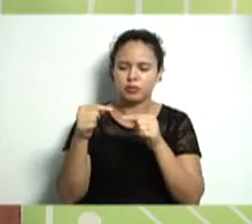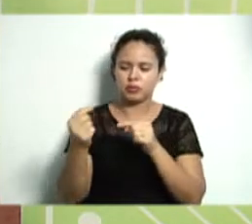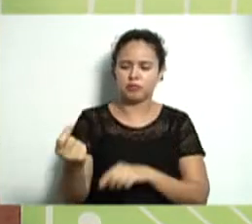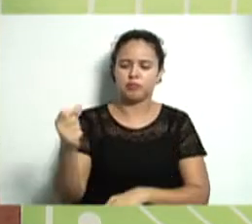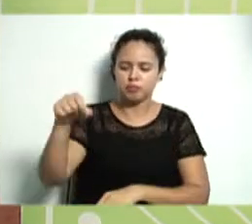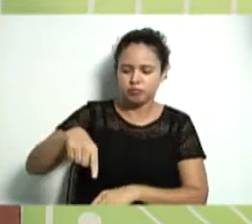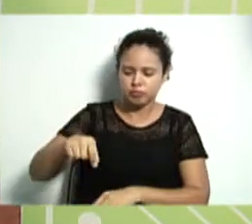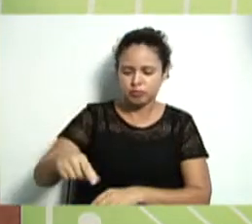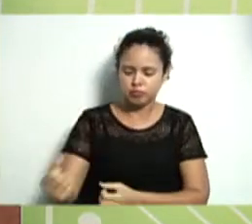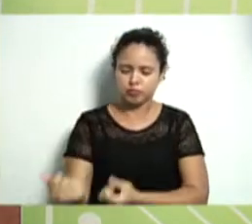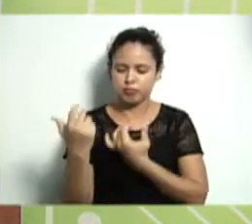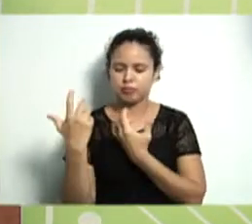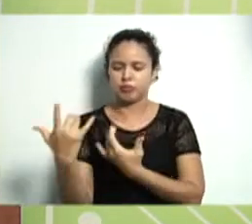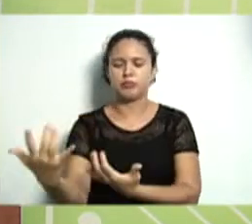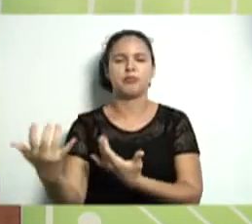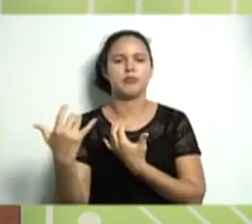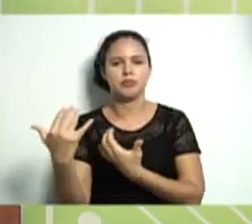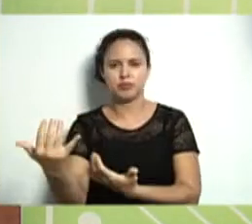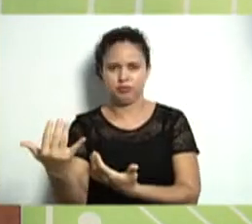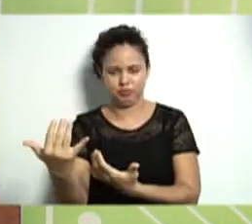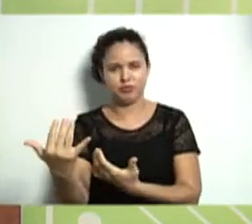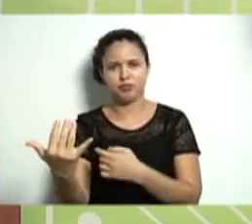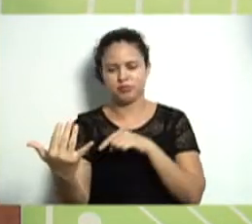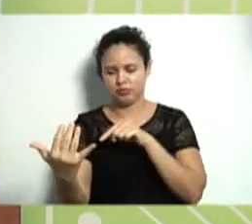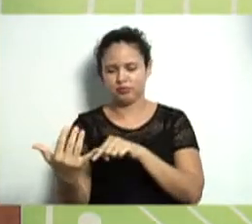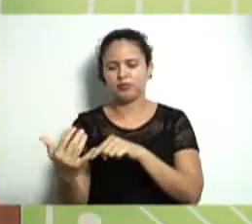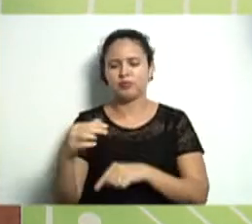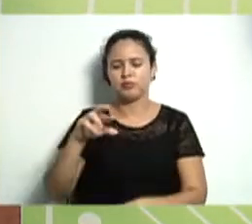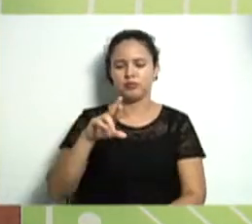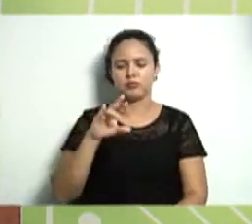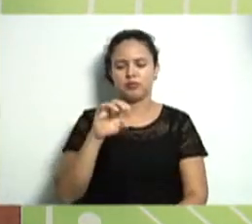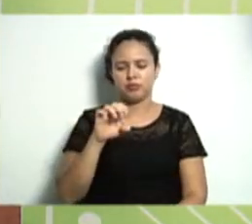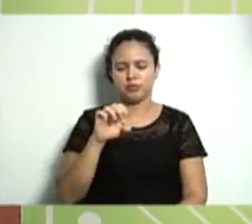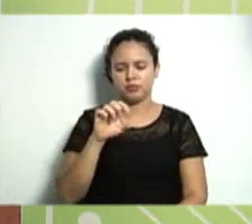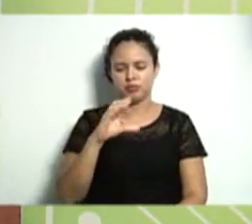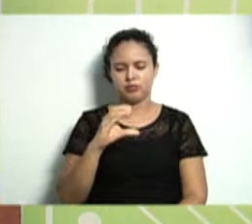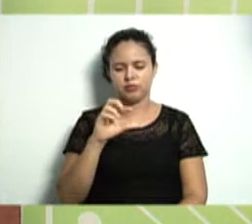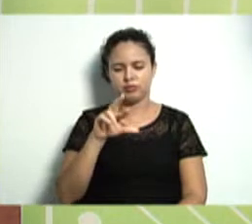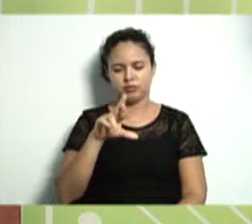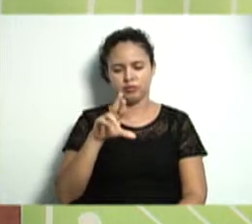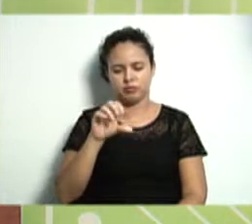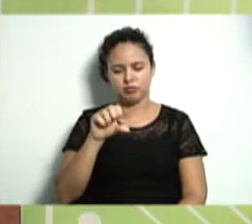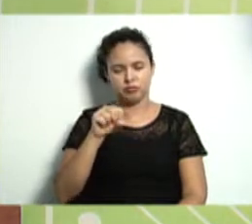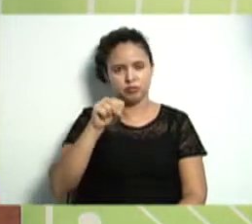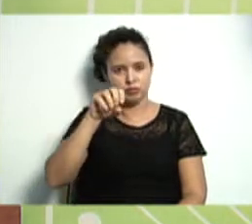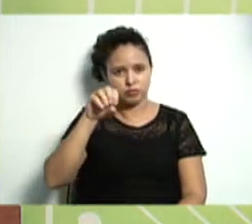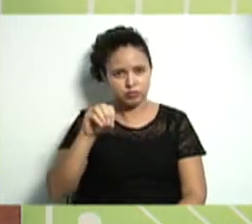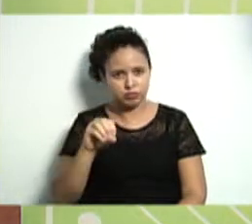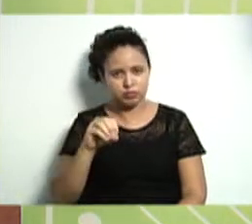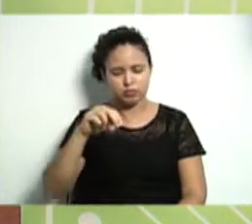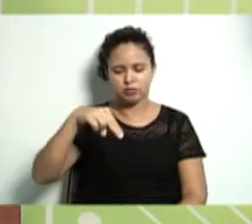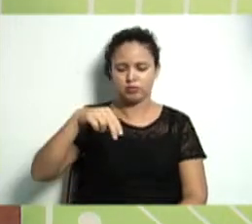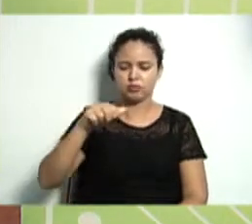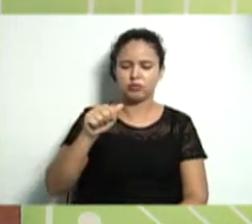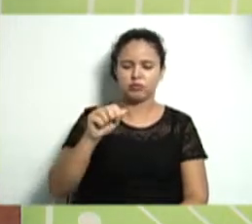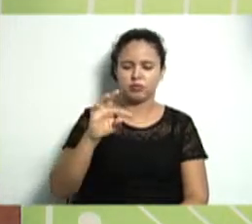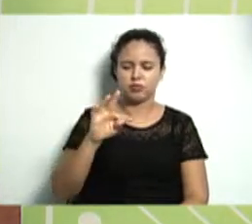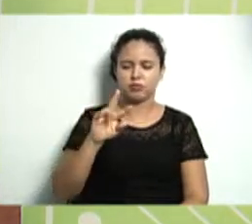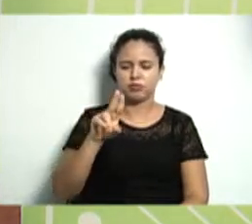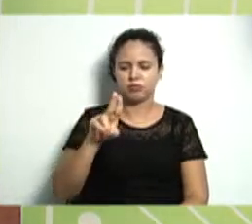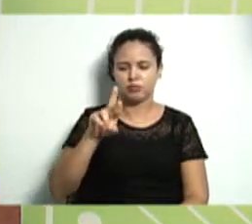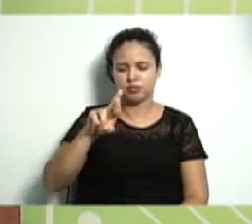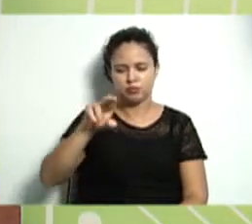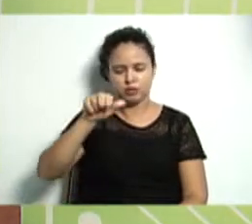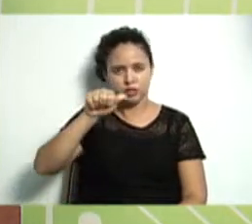O padeiro, ele tem o conhecimento de como fazer o pão e ele tem a força física para